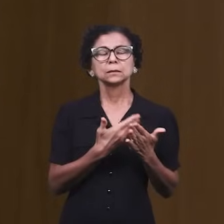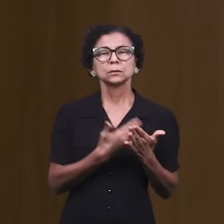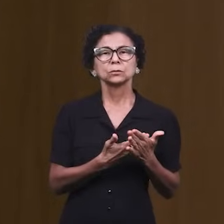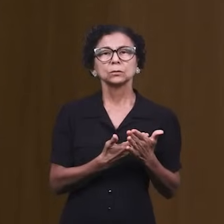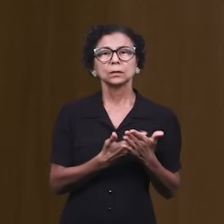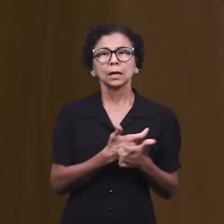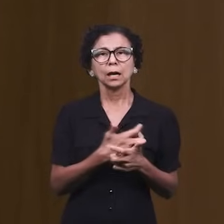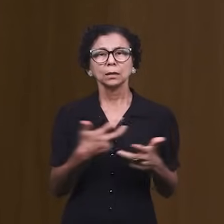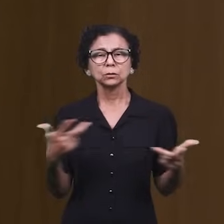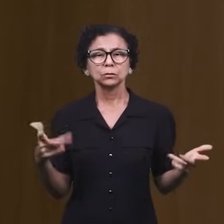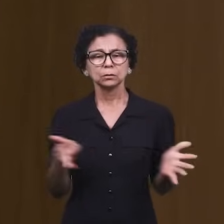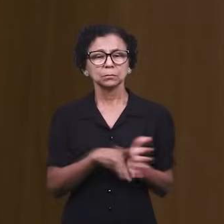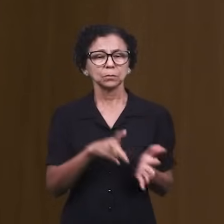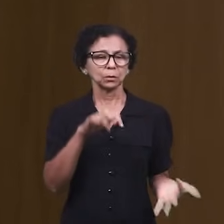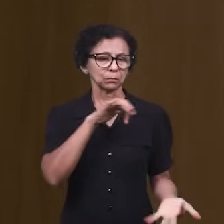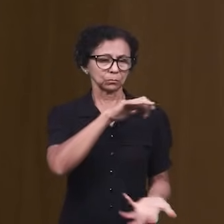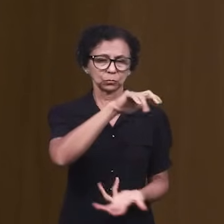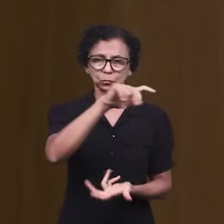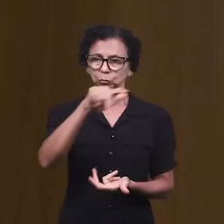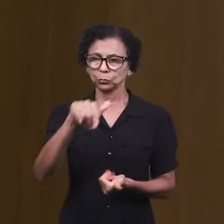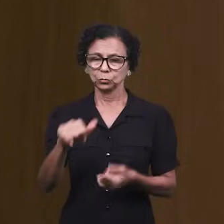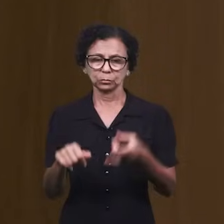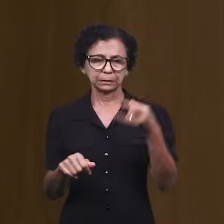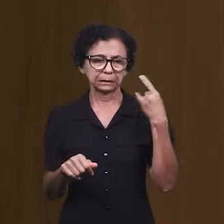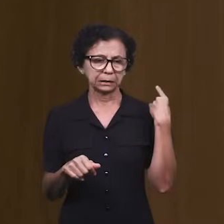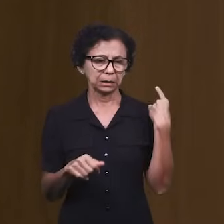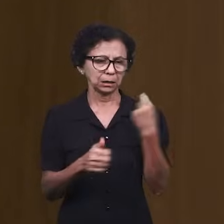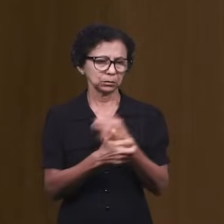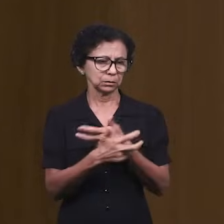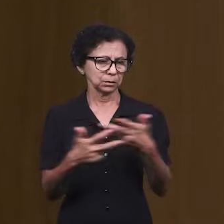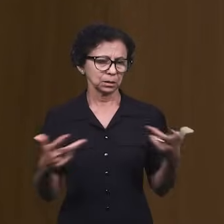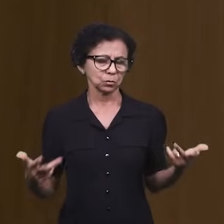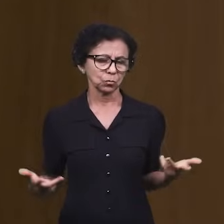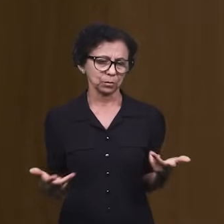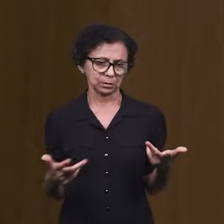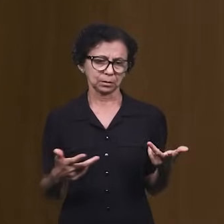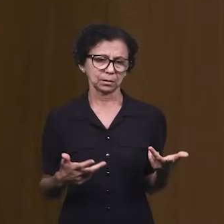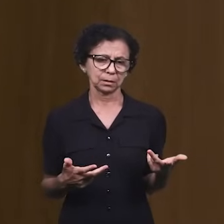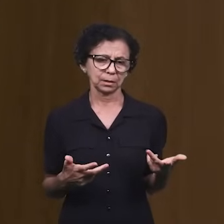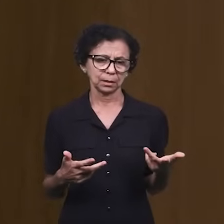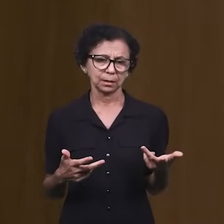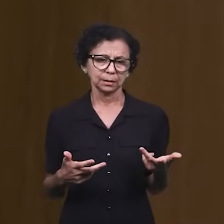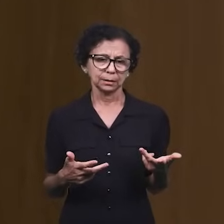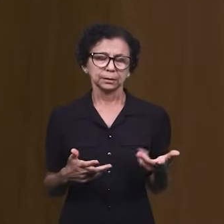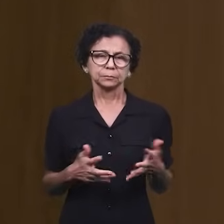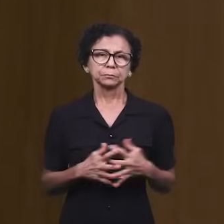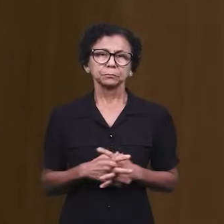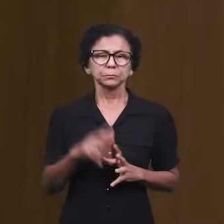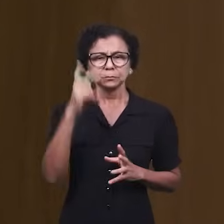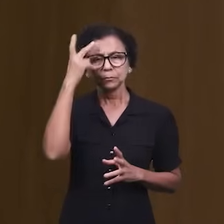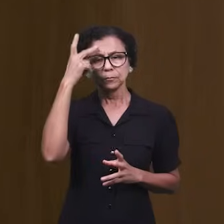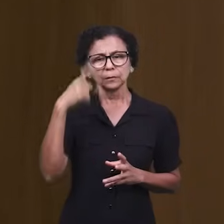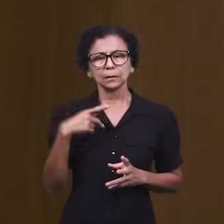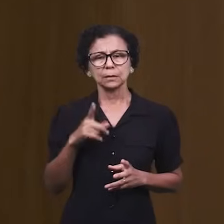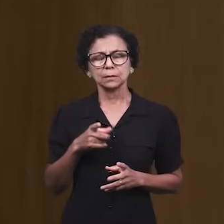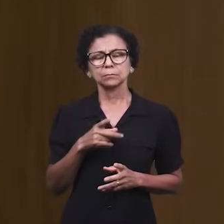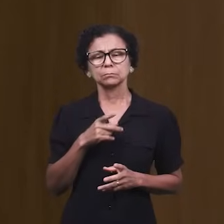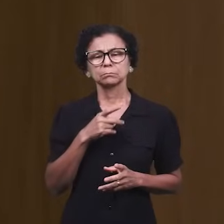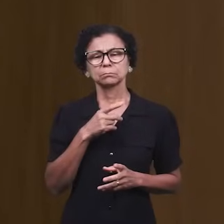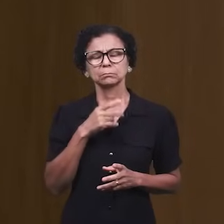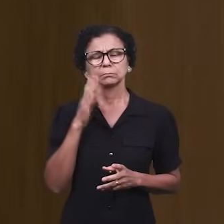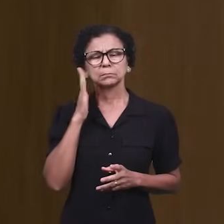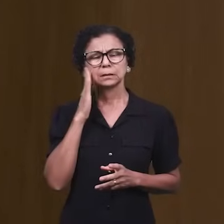estudarmos as coisas que estão à nossa volta. O homem, ele sempre quis entender aquilo que está à volta